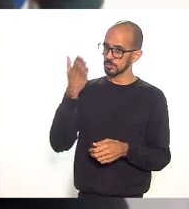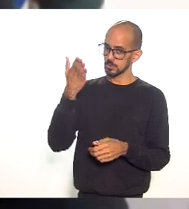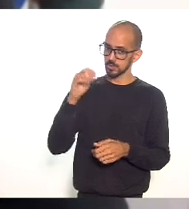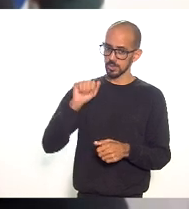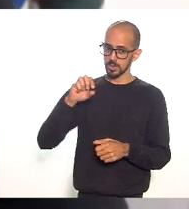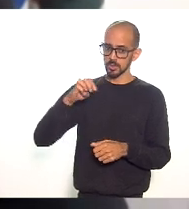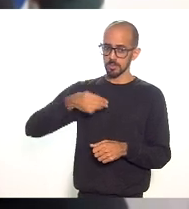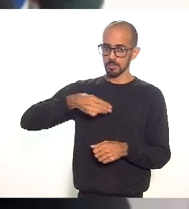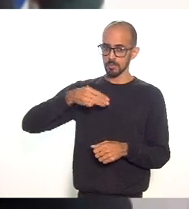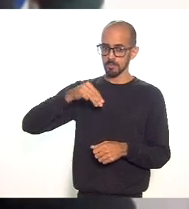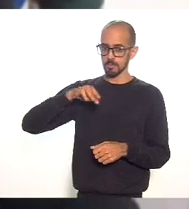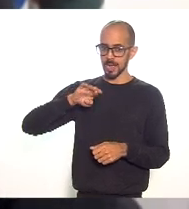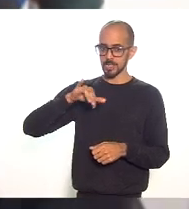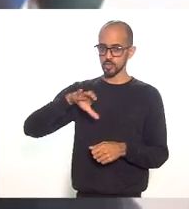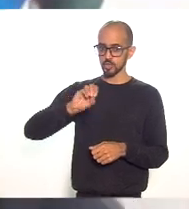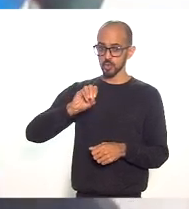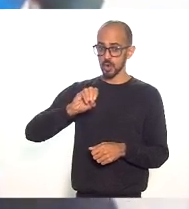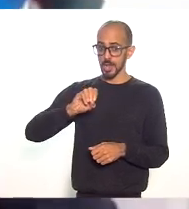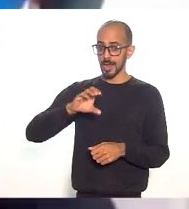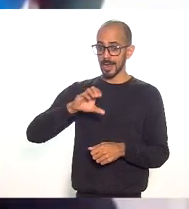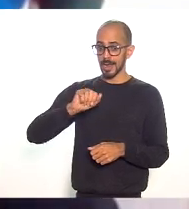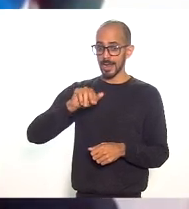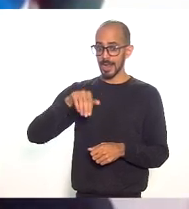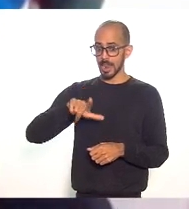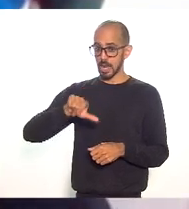Márcio Canella.